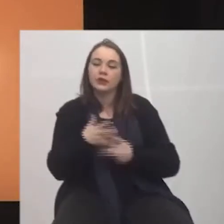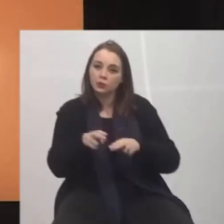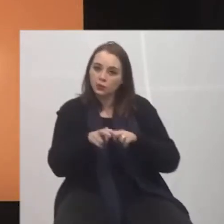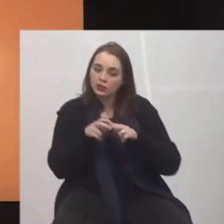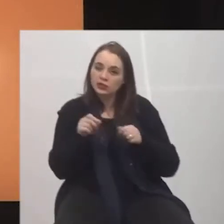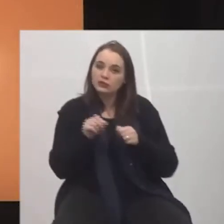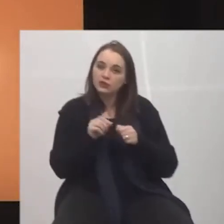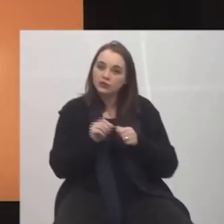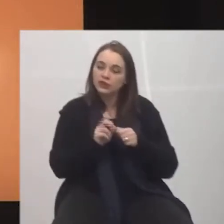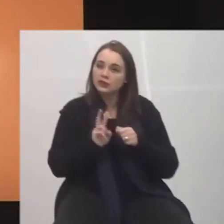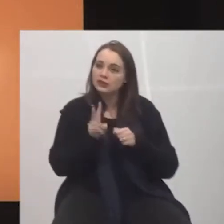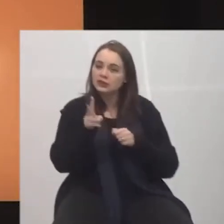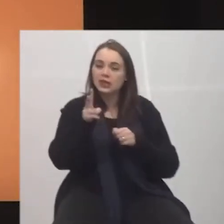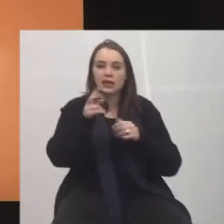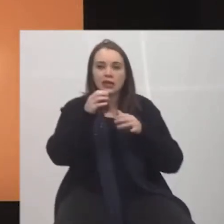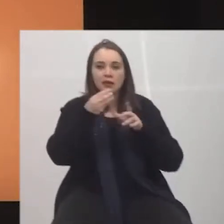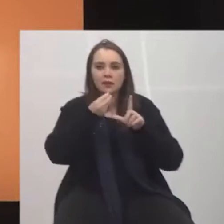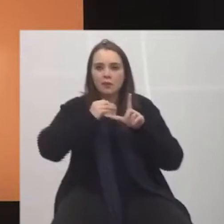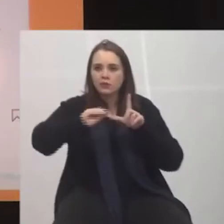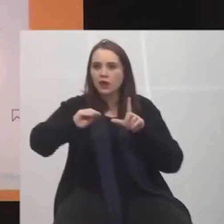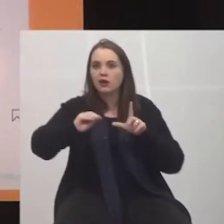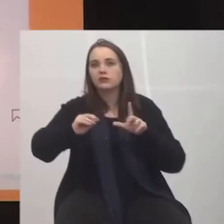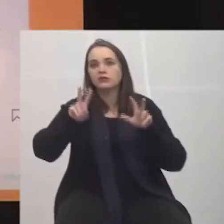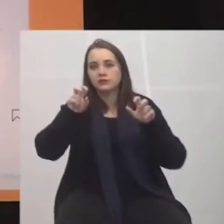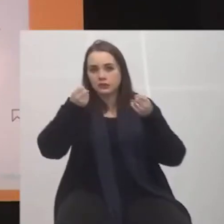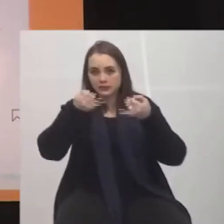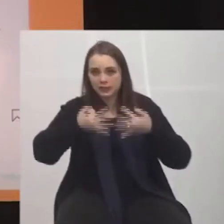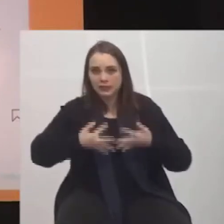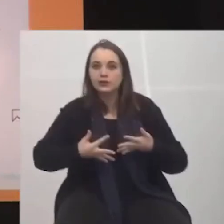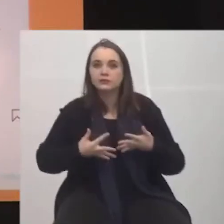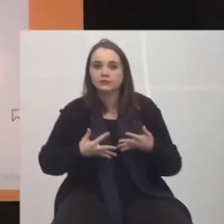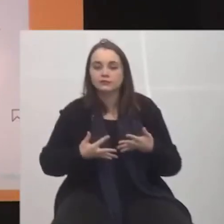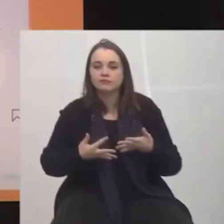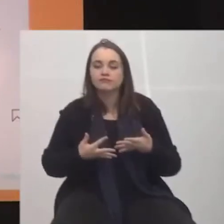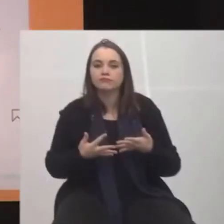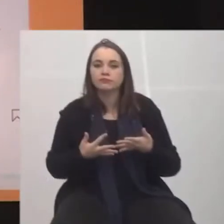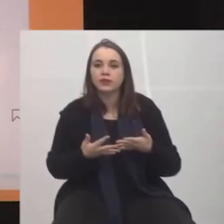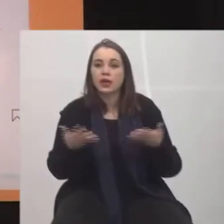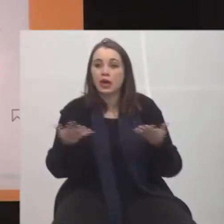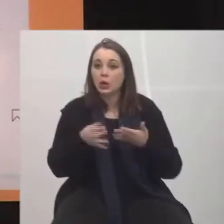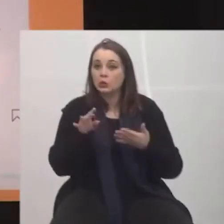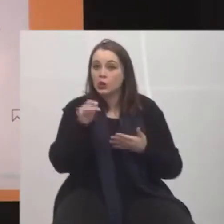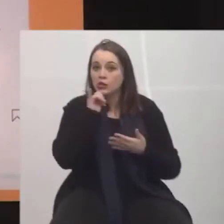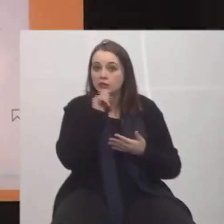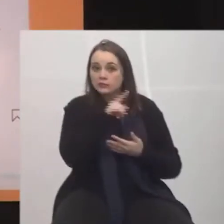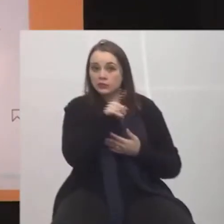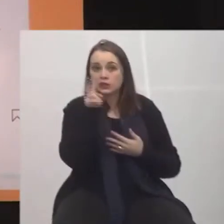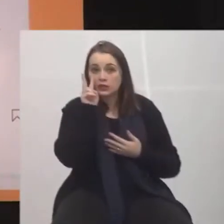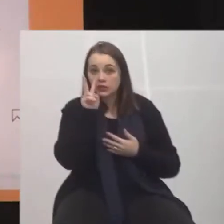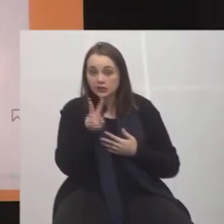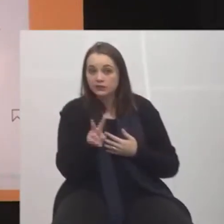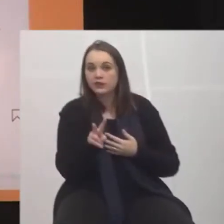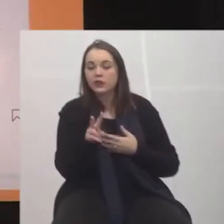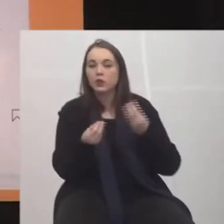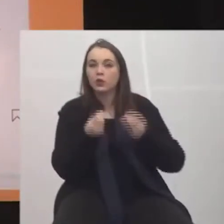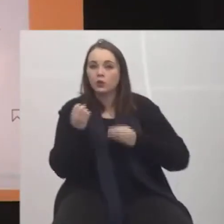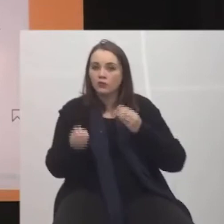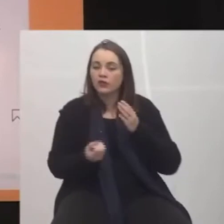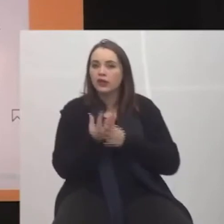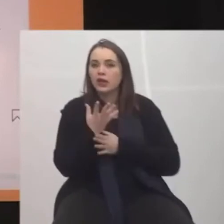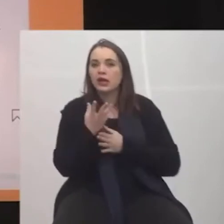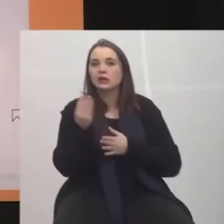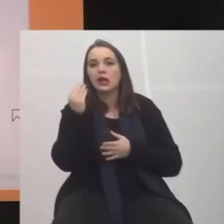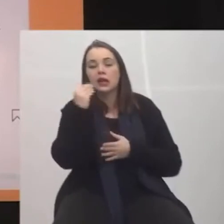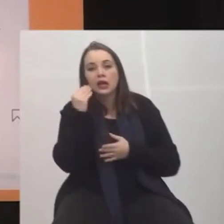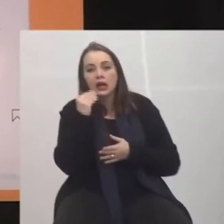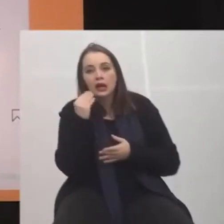realizadas postagens informativas sobre o plano. Isso aqui é só um exemplo, né, de como foi criado. Claro que os números